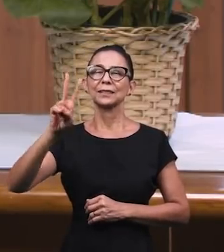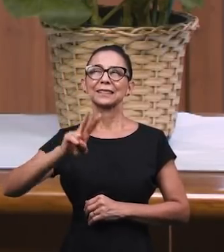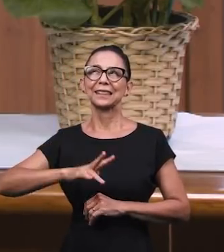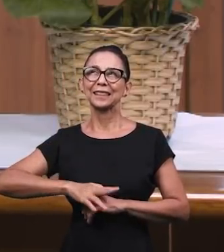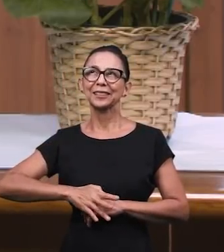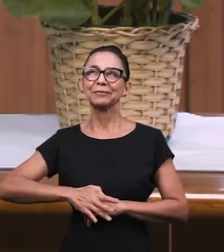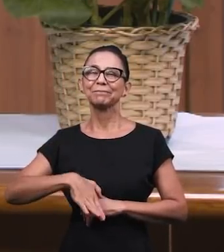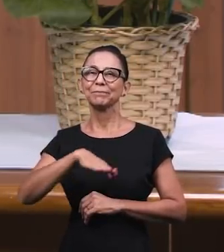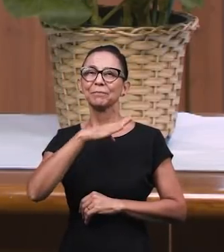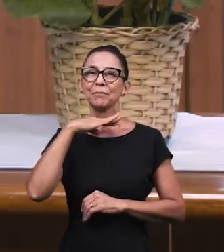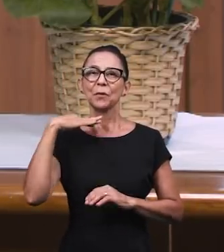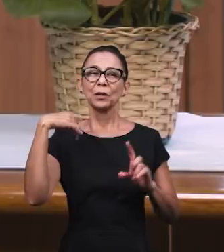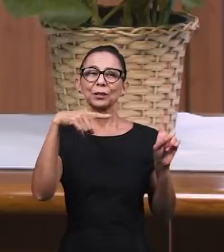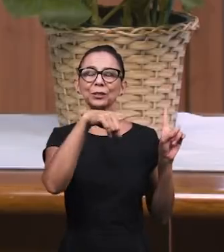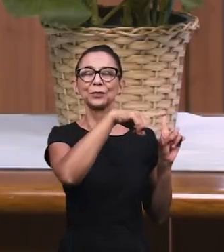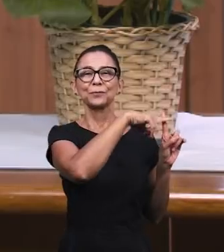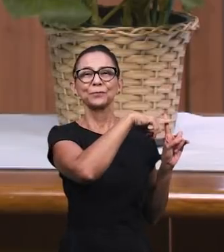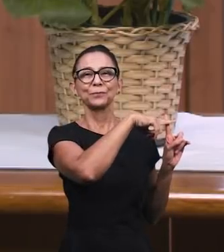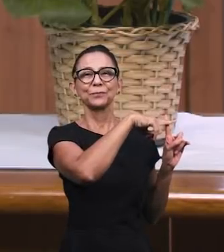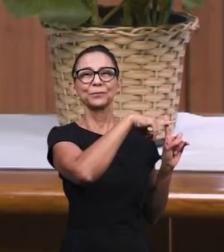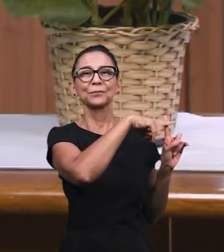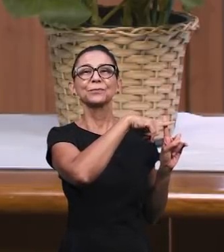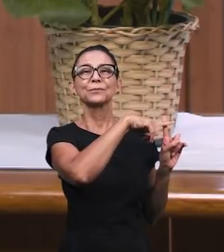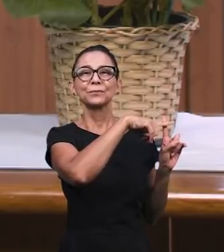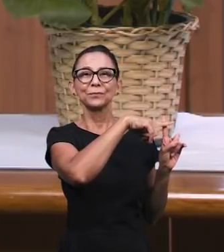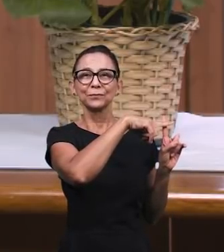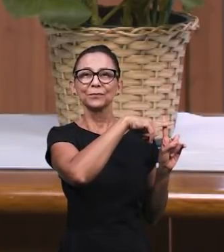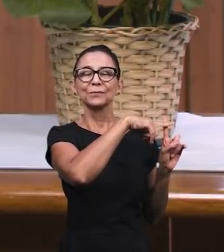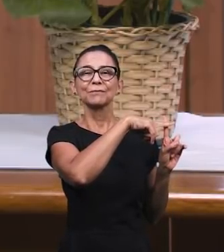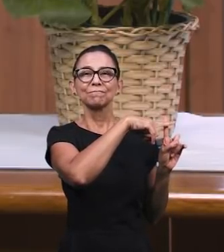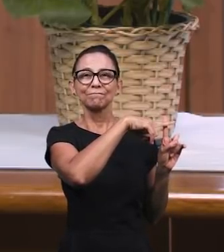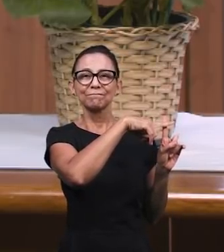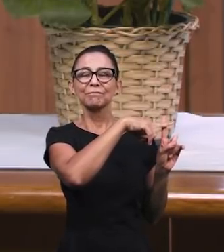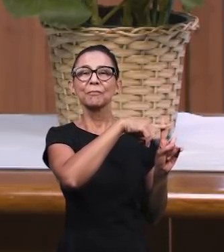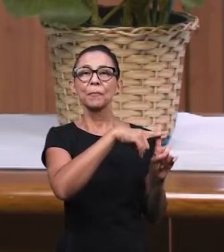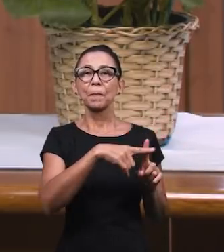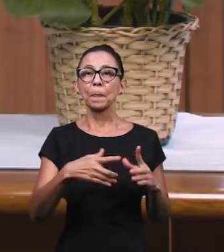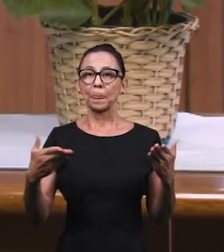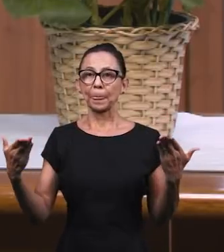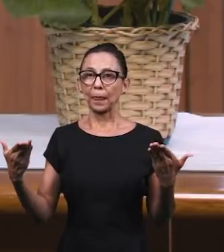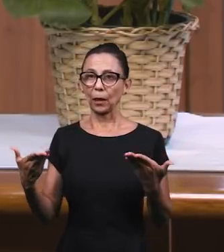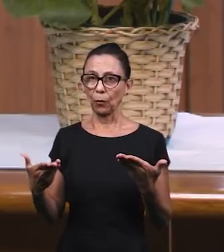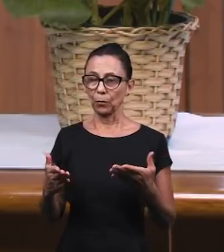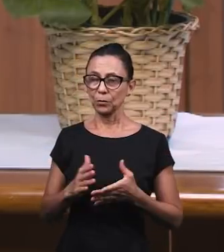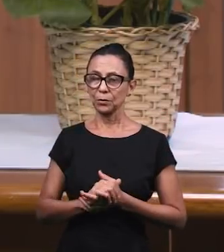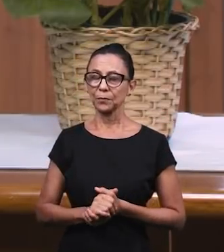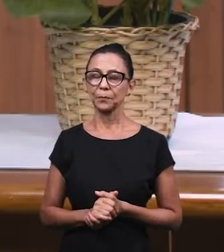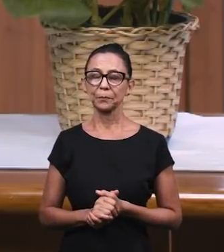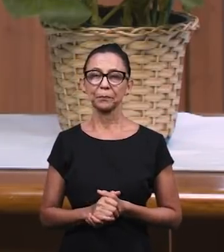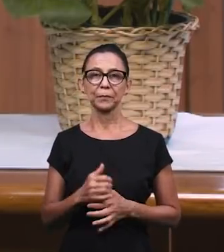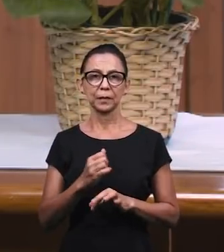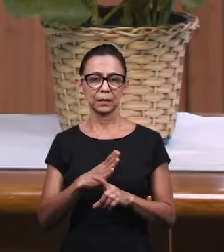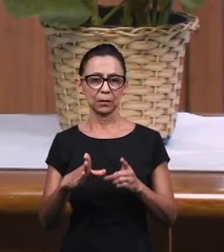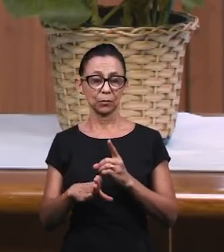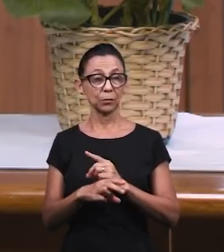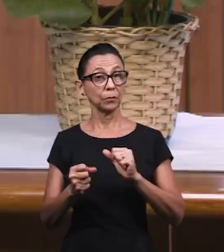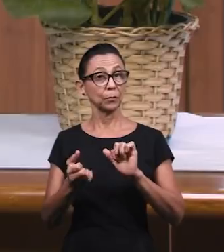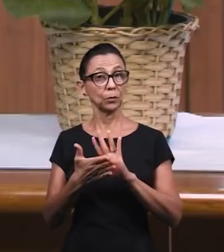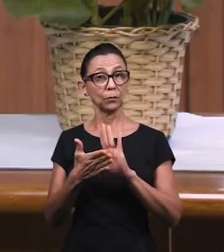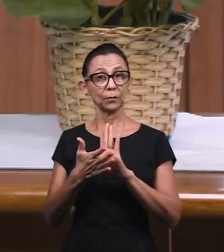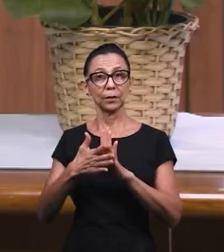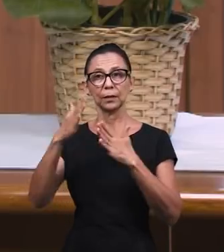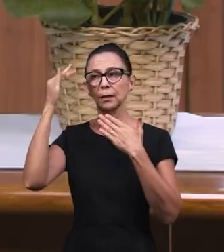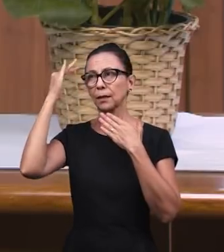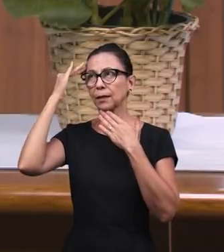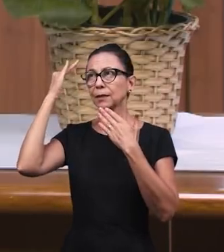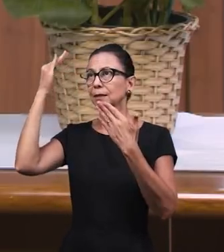grande sacrifício de Jesus na cruz do Calvário. E nesse culto de glorificação ao teu nome, vamos louvar o Senhor, vamos